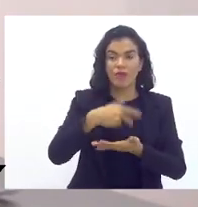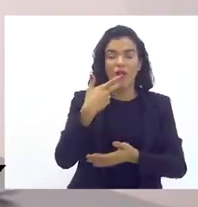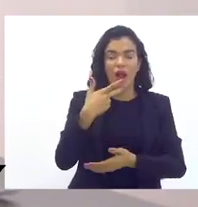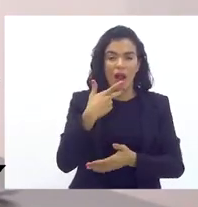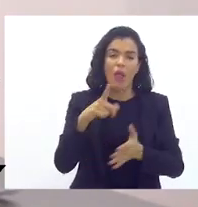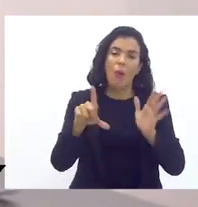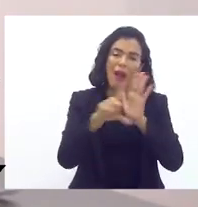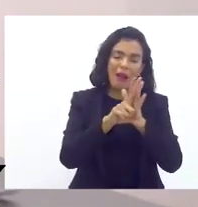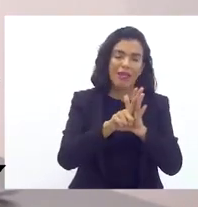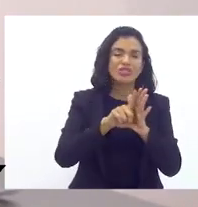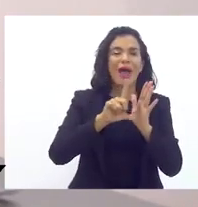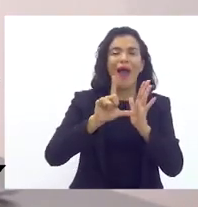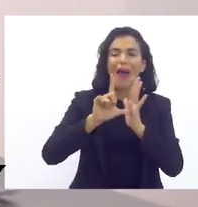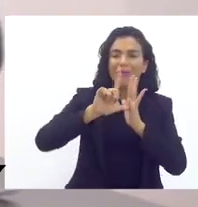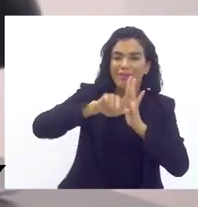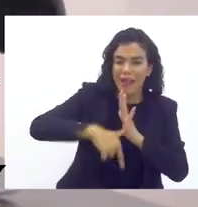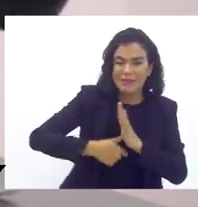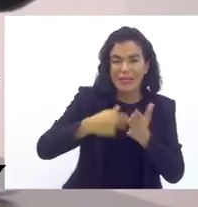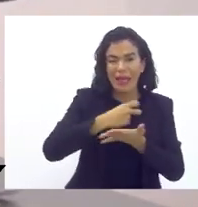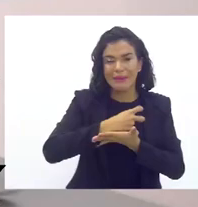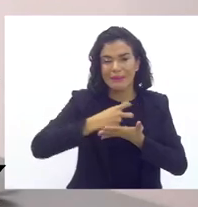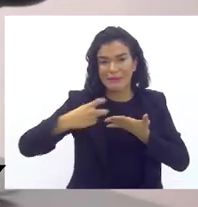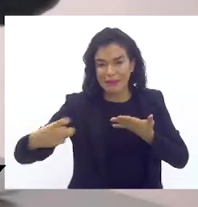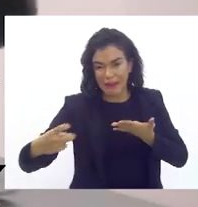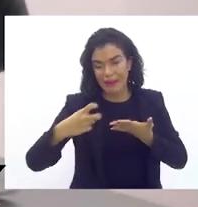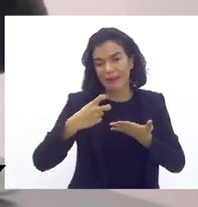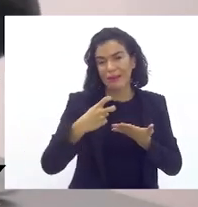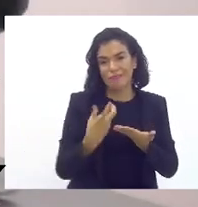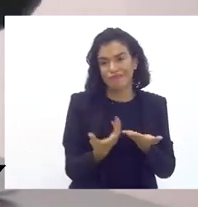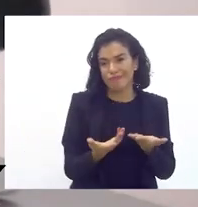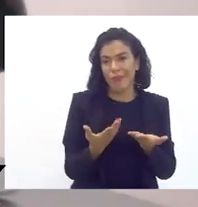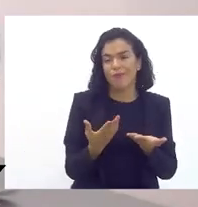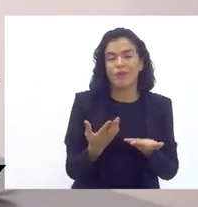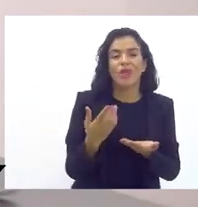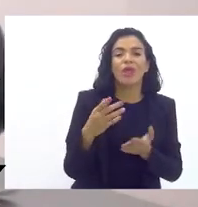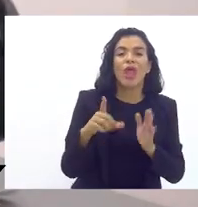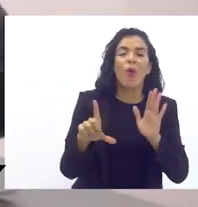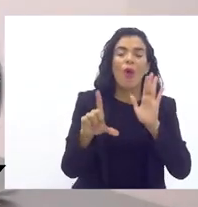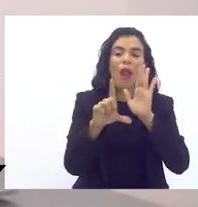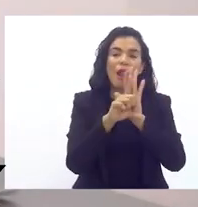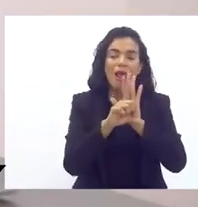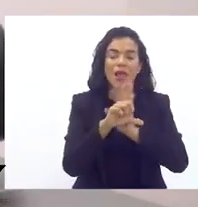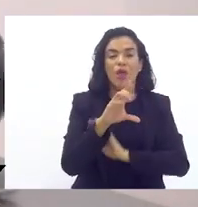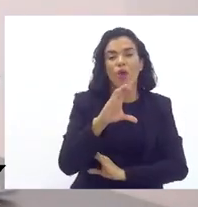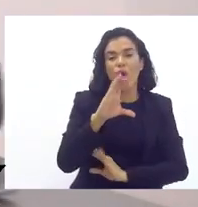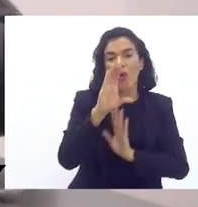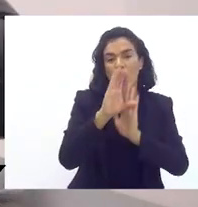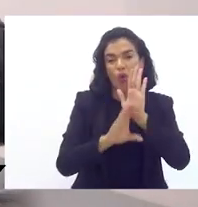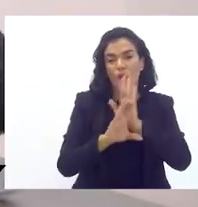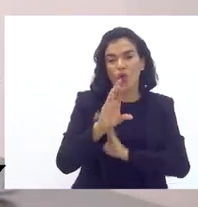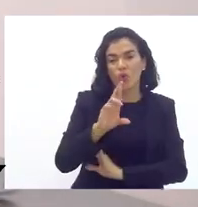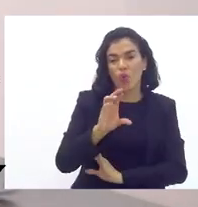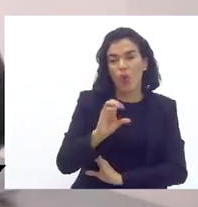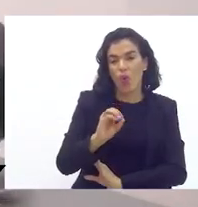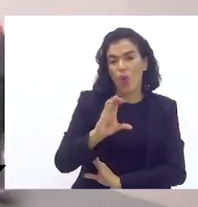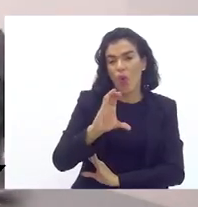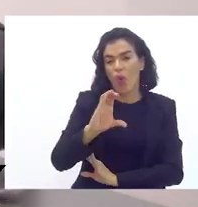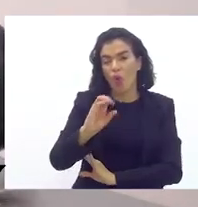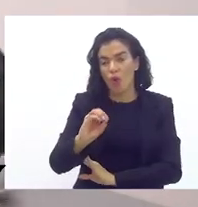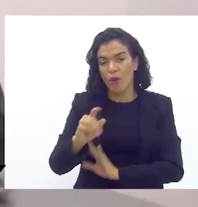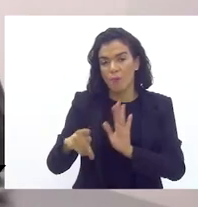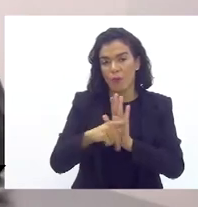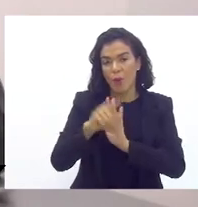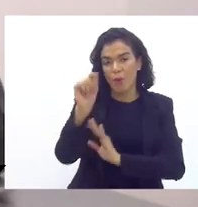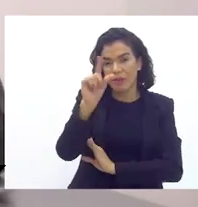ultrapassada é uma legislação é uma cópia do código roco que é o código fascista italiano é o que a gente tem de legislação processual hoje infelizmente